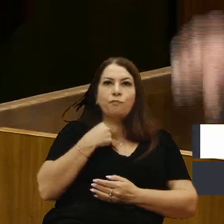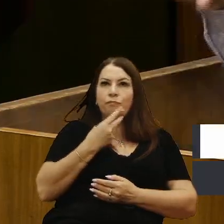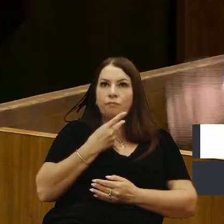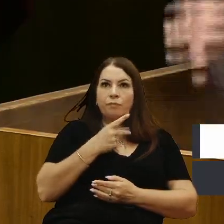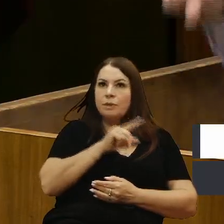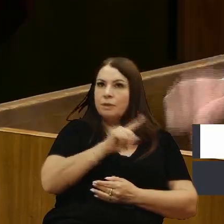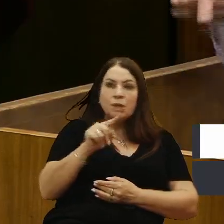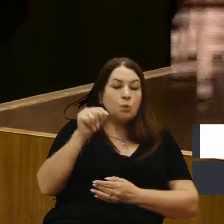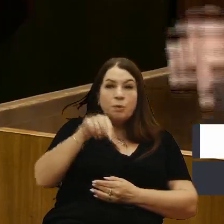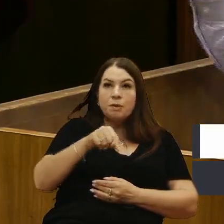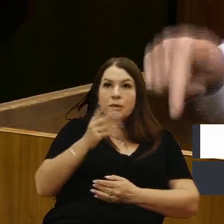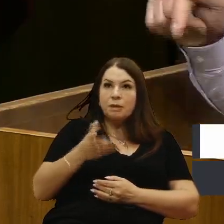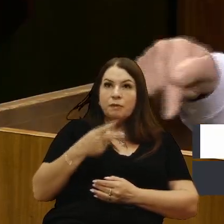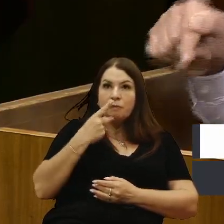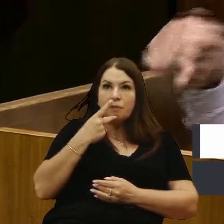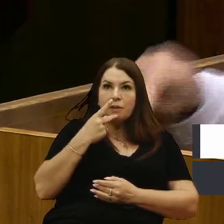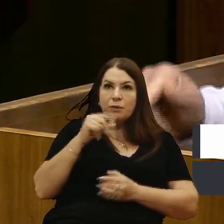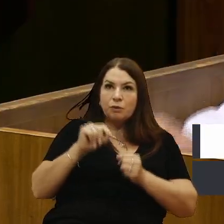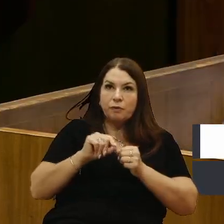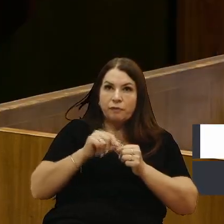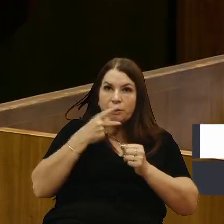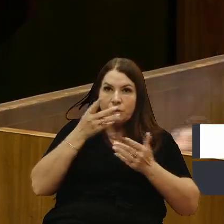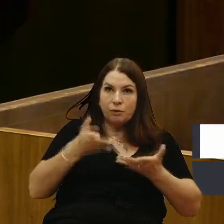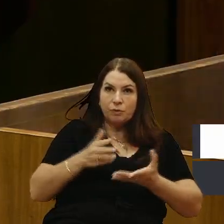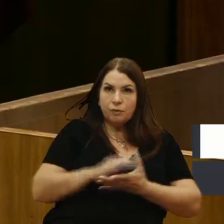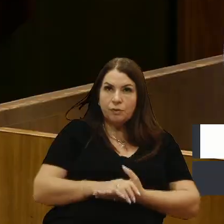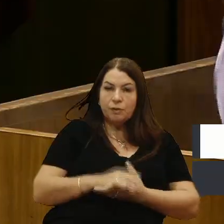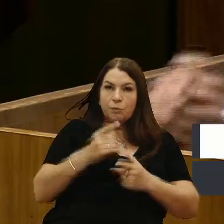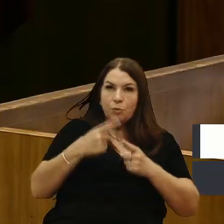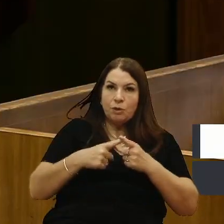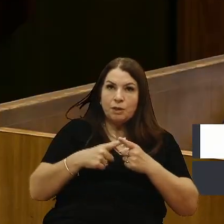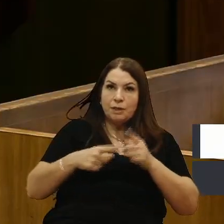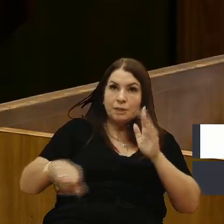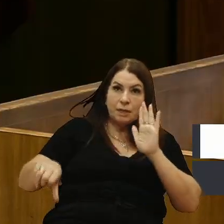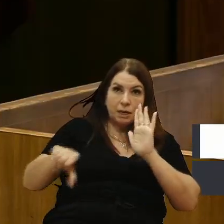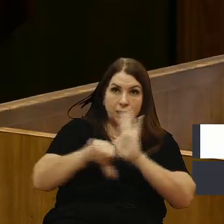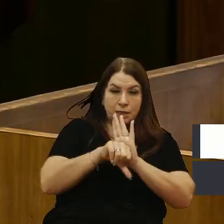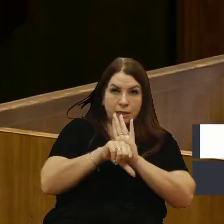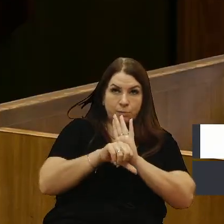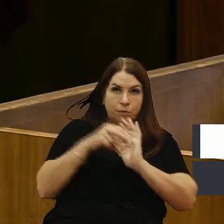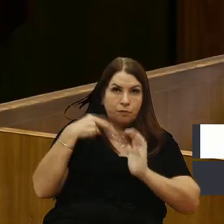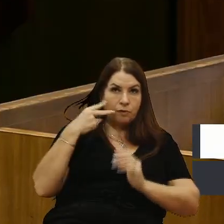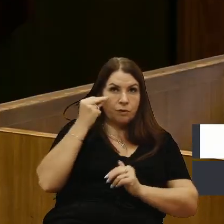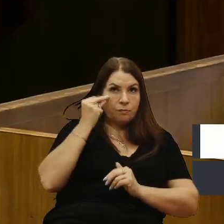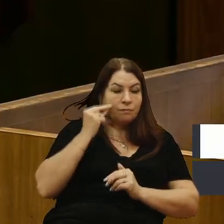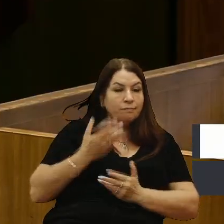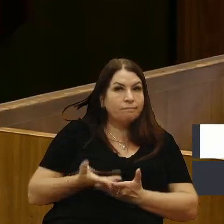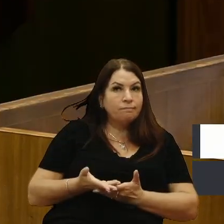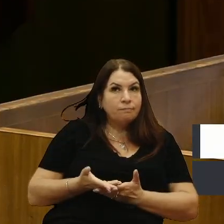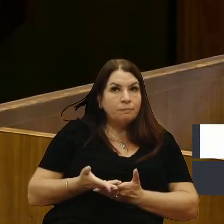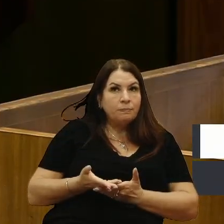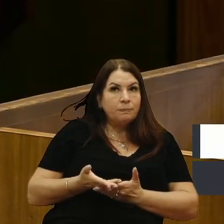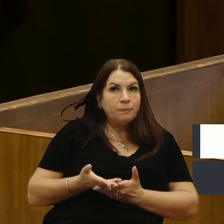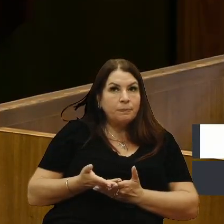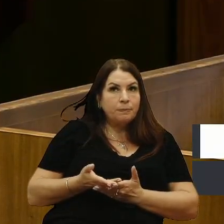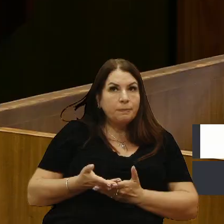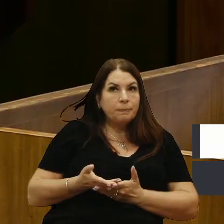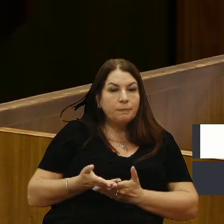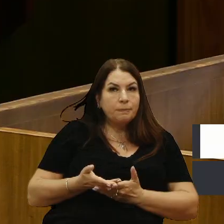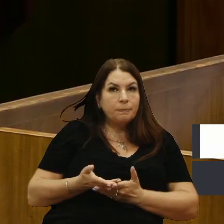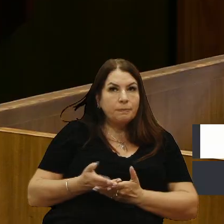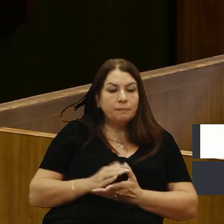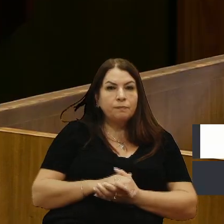Eu não estaria aqui dizendo o que eu estou dizendo agora, porque seria crime, vereador Libardi. Seria crime.